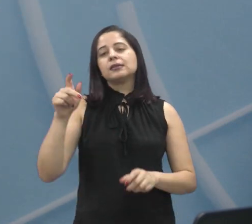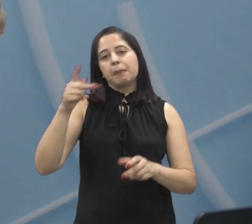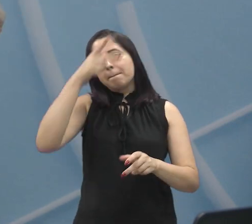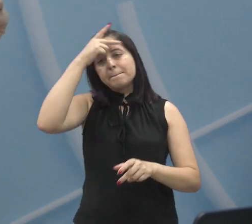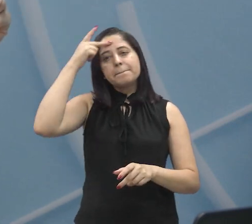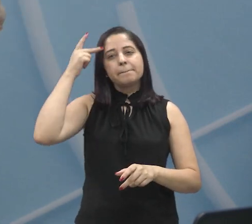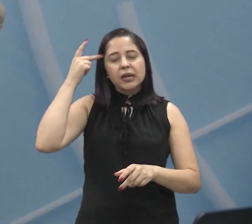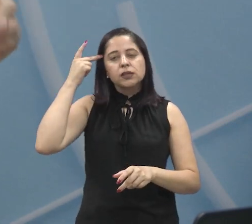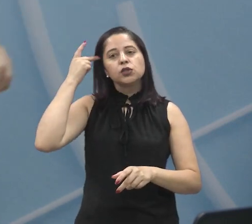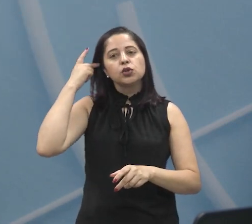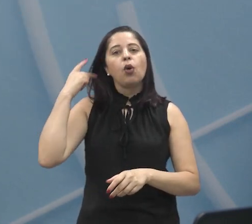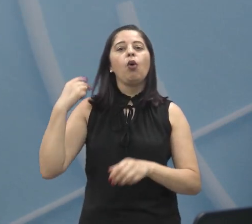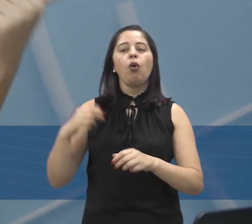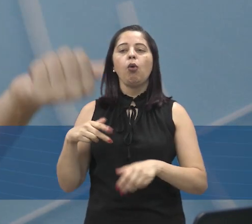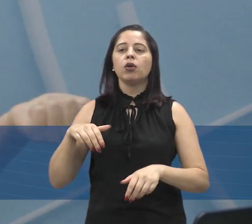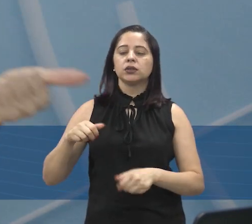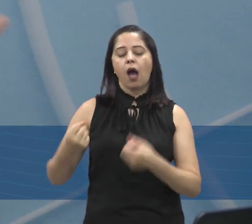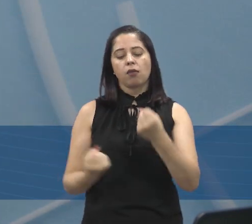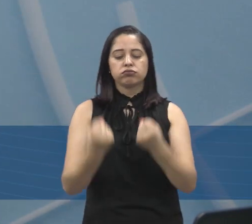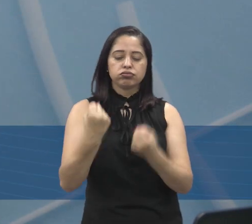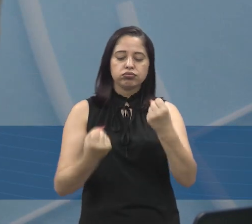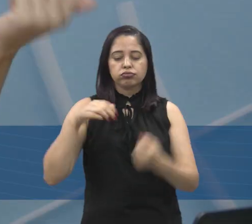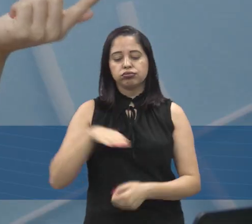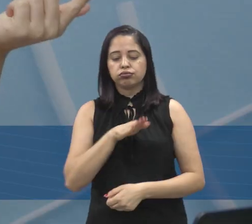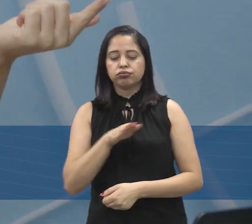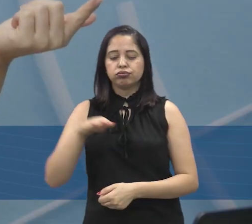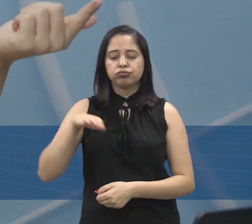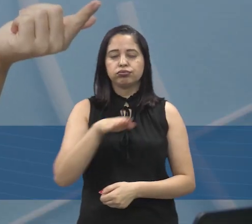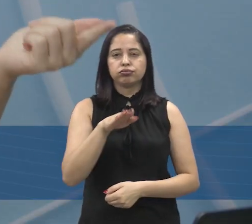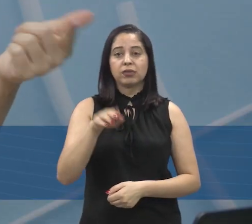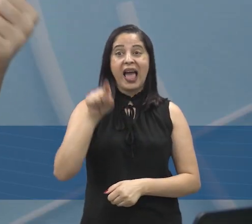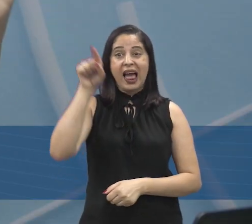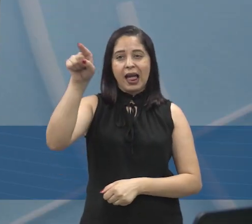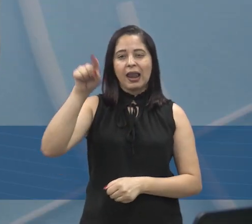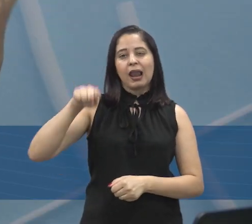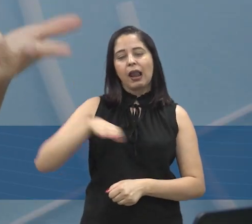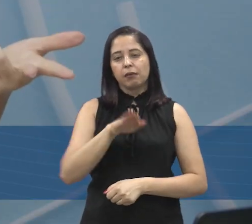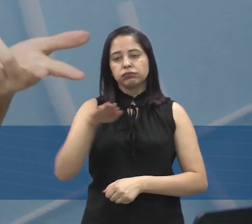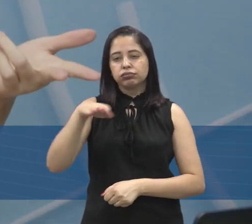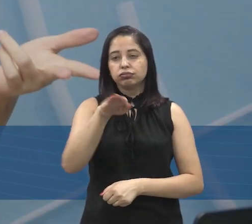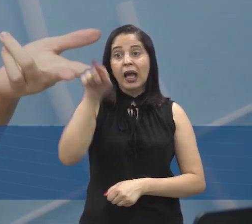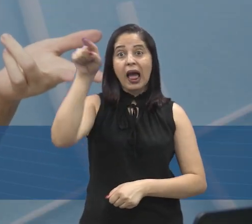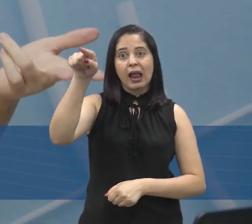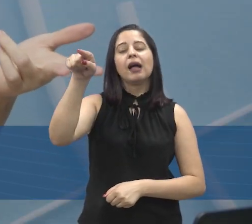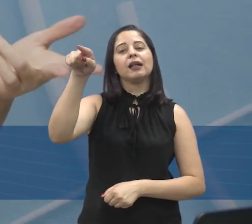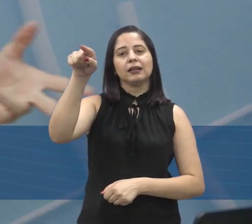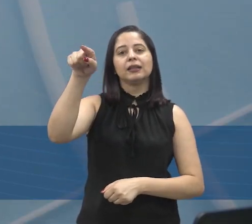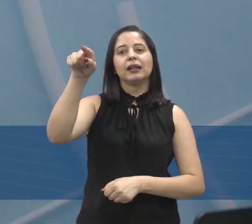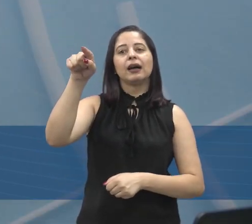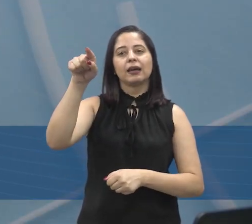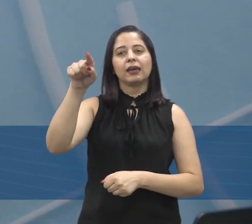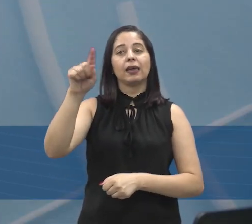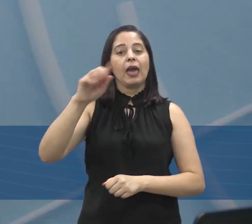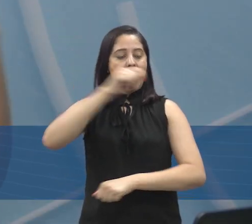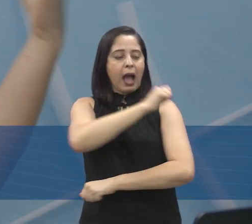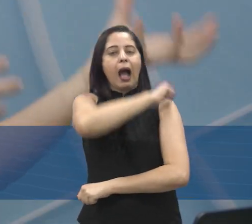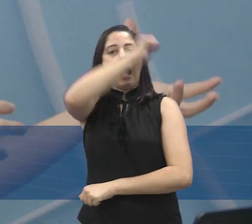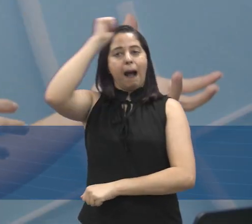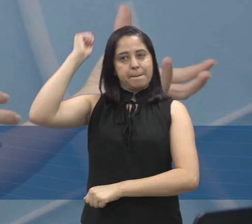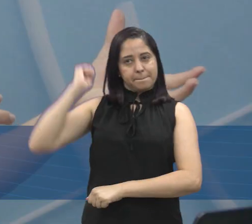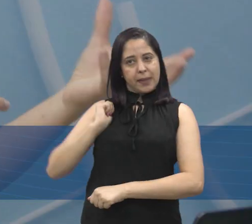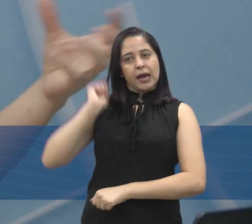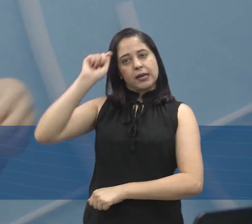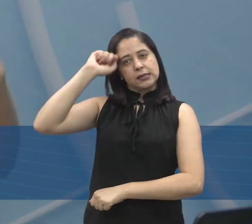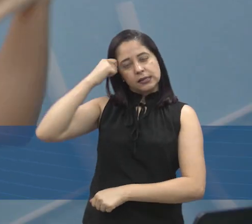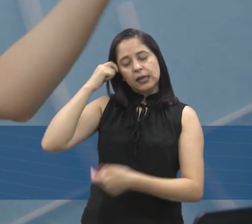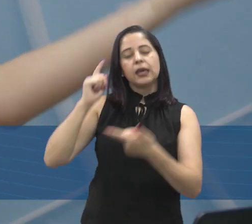aqui pela nossa região para irem para Aparecida, para Guaratinguetá, para Cachoeira Paulista, né? Muitos também vêm no